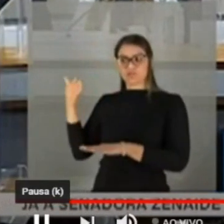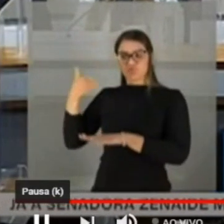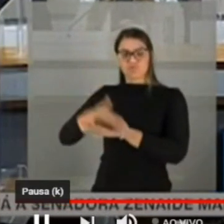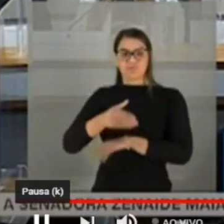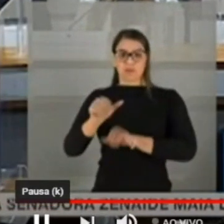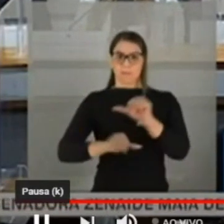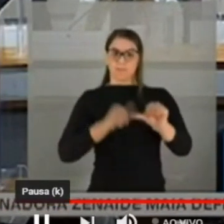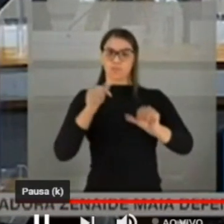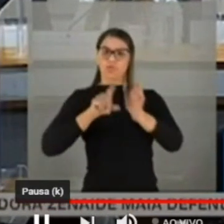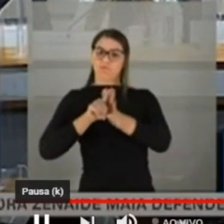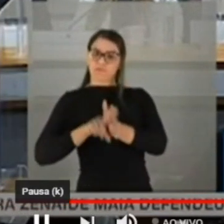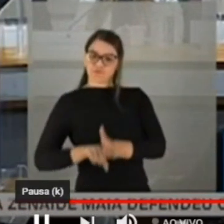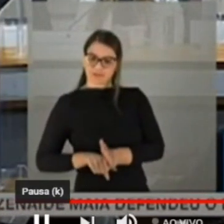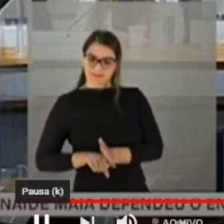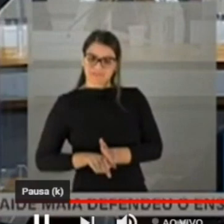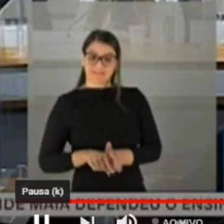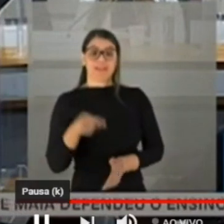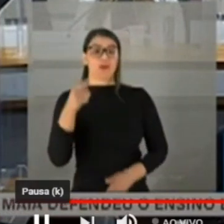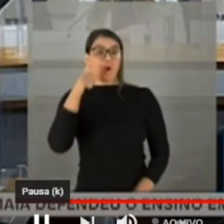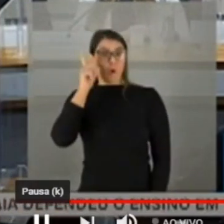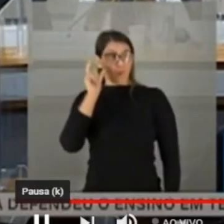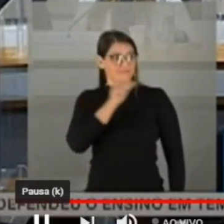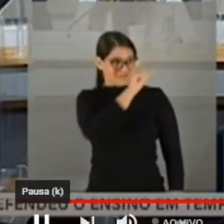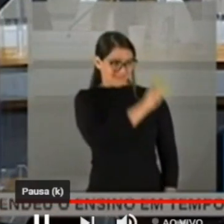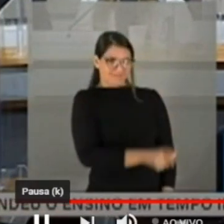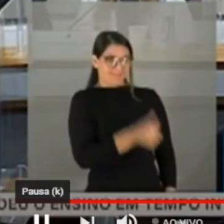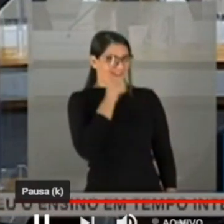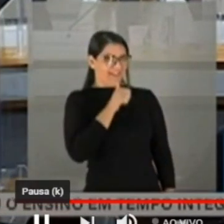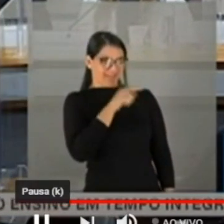senhora Emanuele, depois ontem, a Polícia Federal,